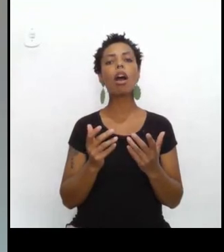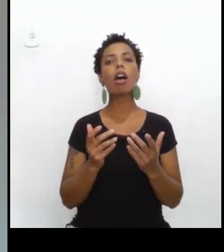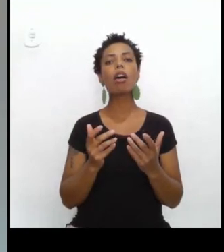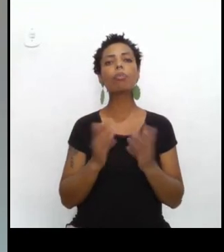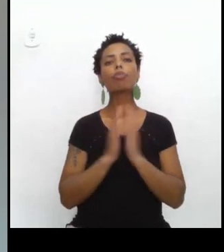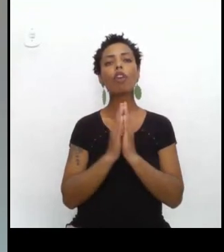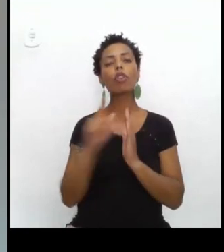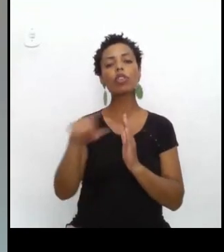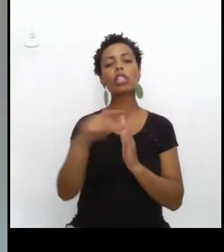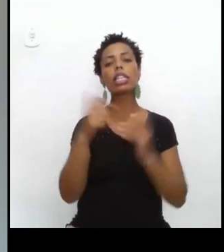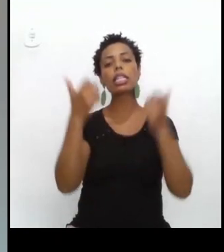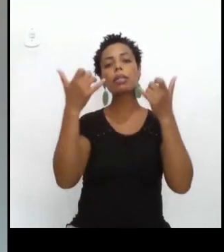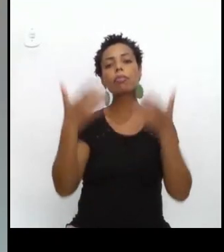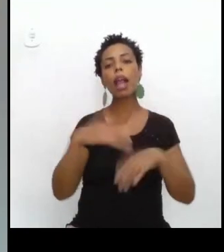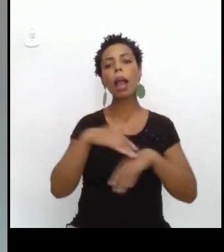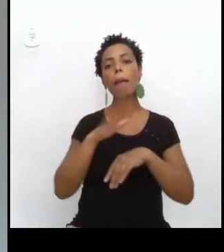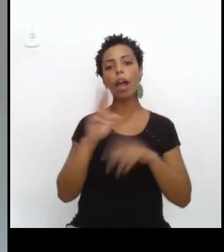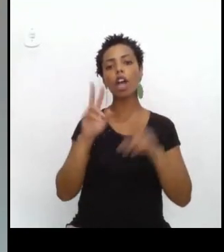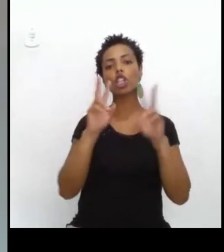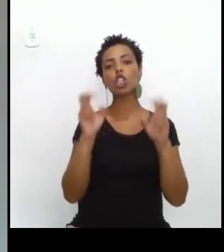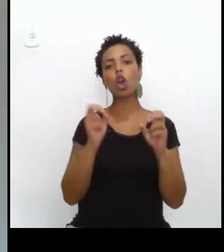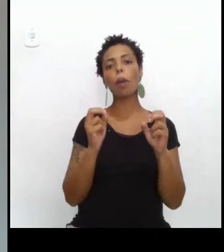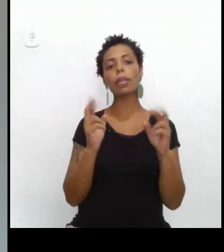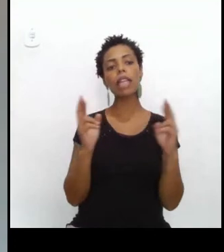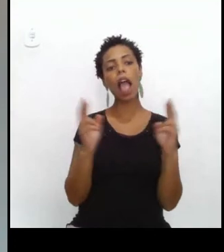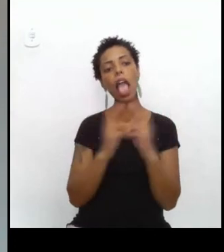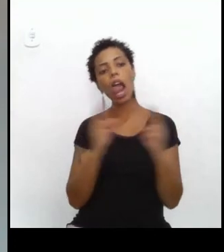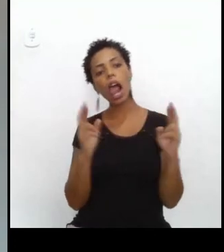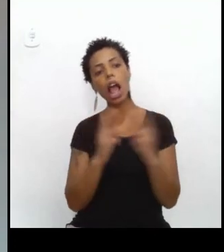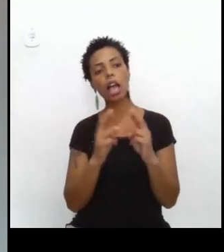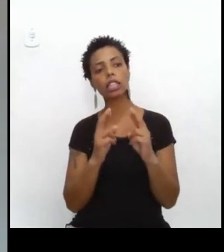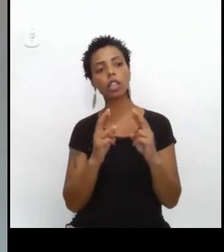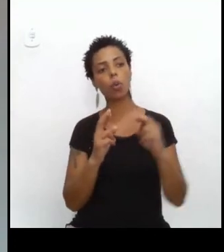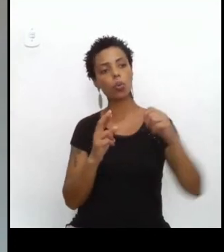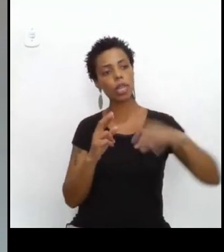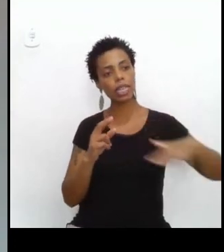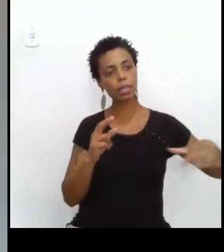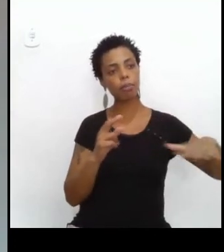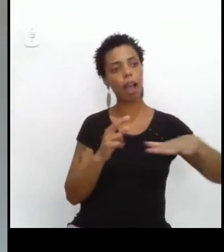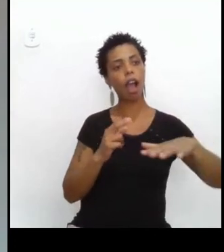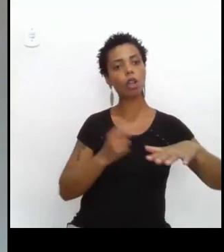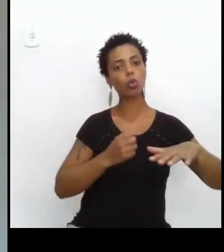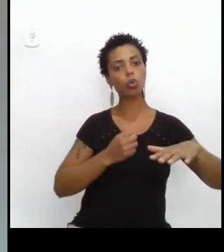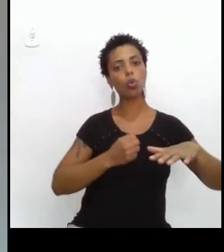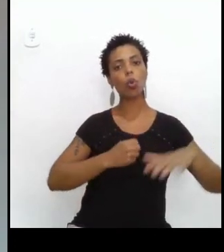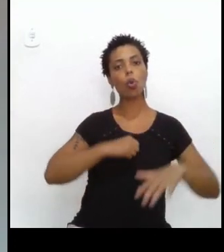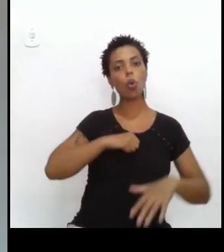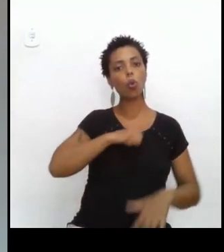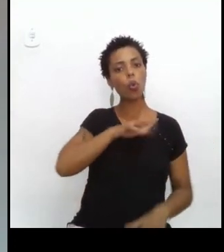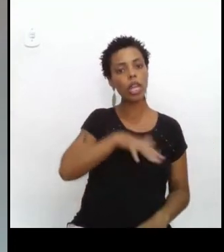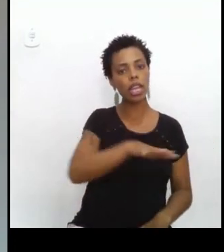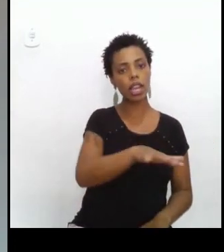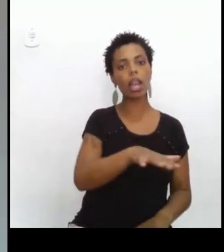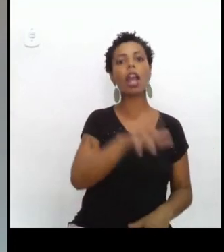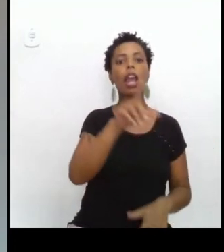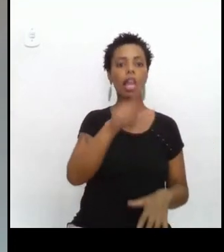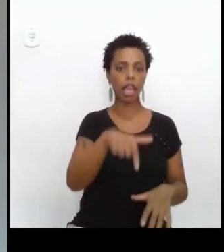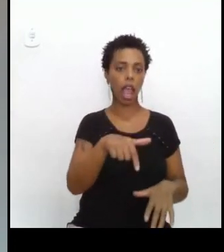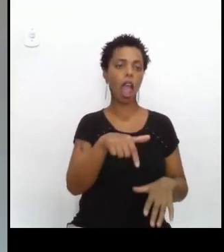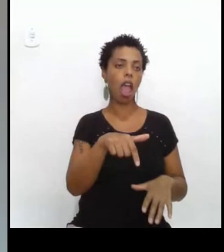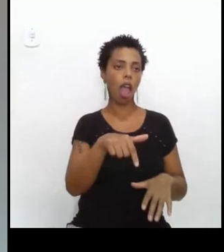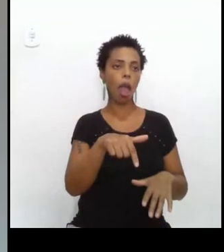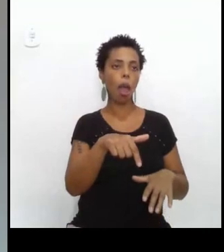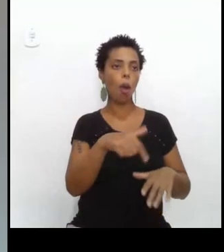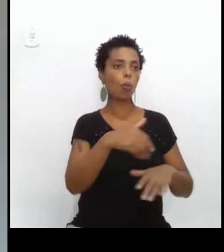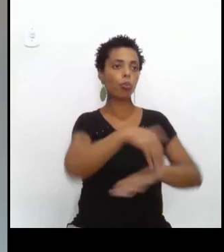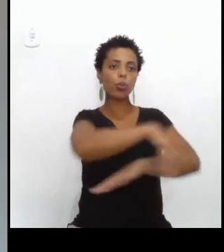sobre essa inter-relação entre os espaços coolers que são públicos né como os Morais na rua e outras